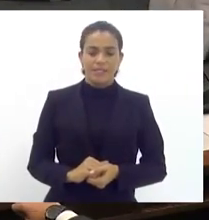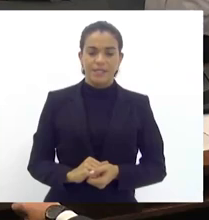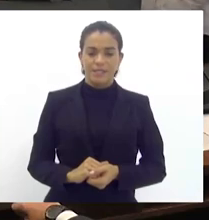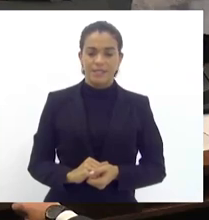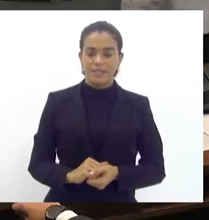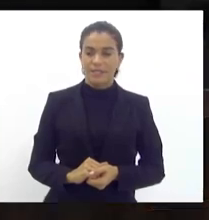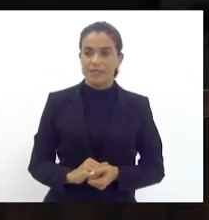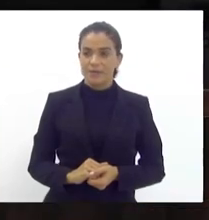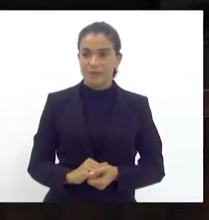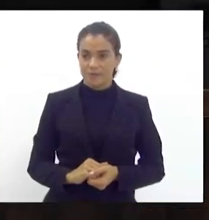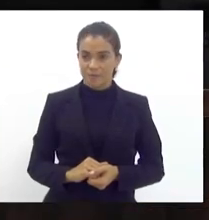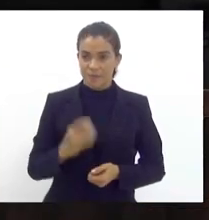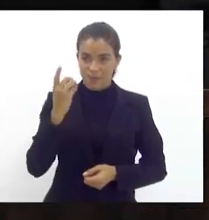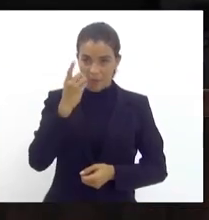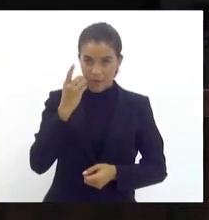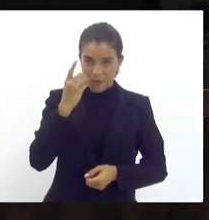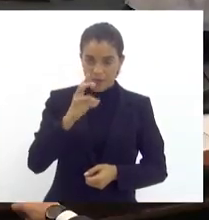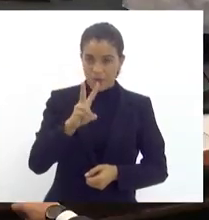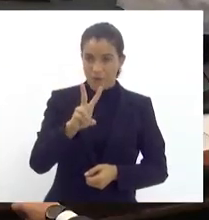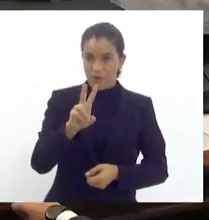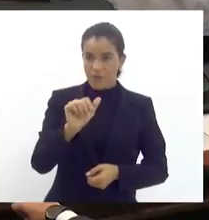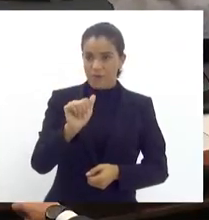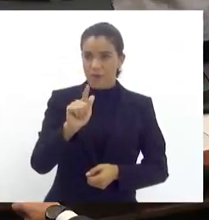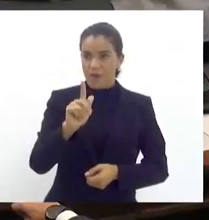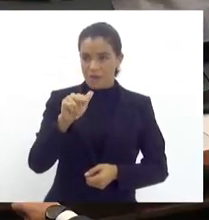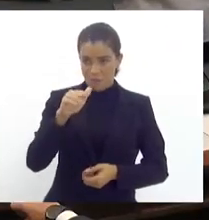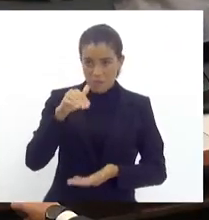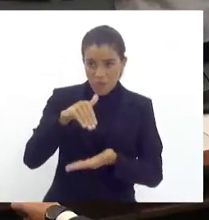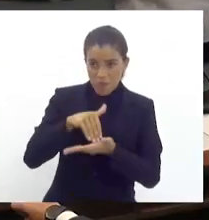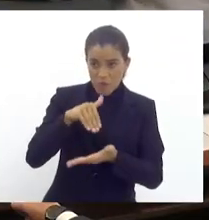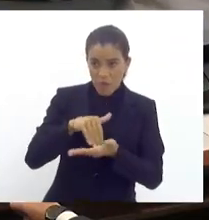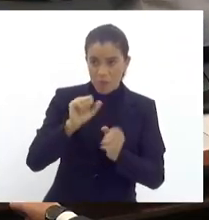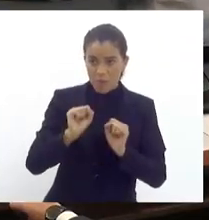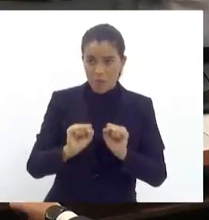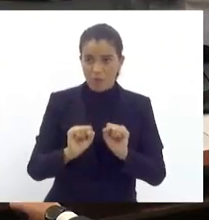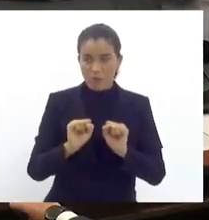Deputado Fábio pode fazer o final podemos Deputados